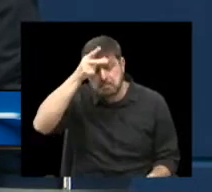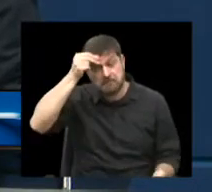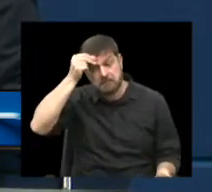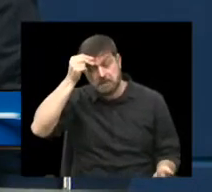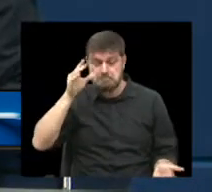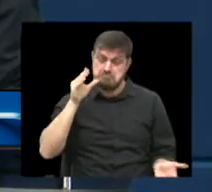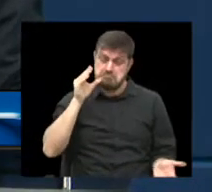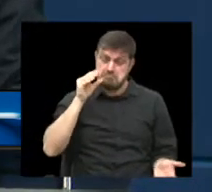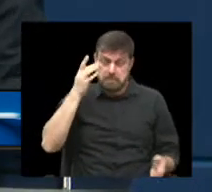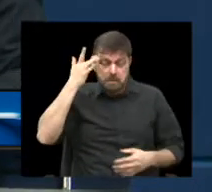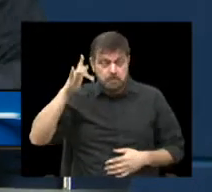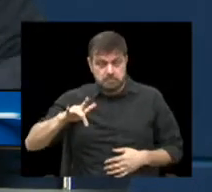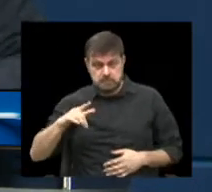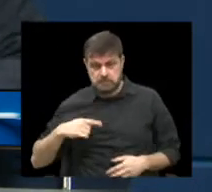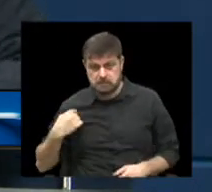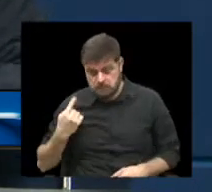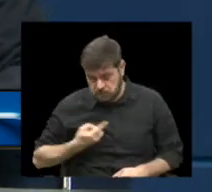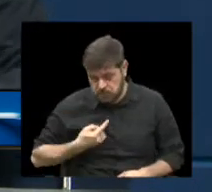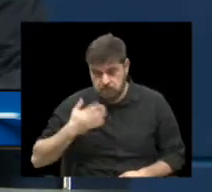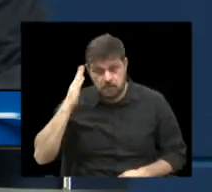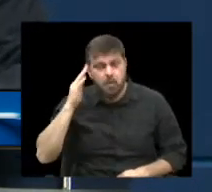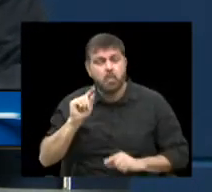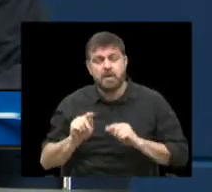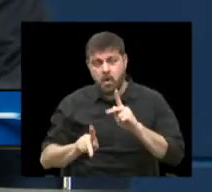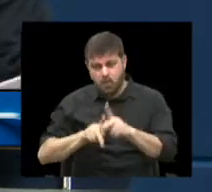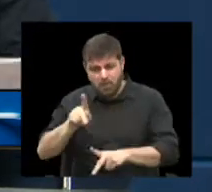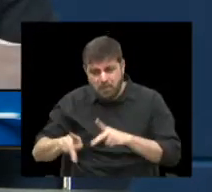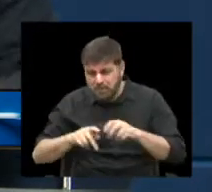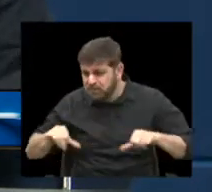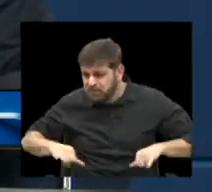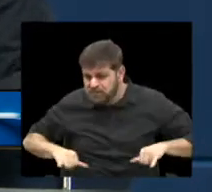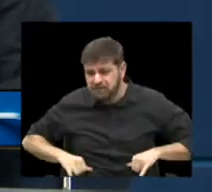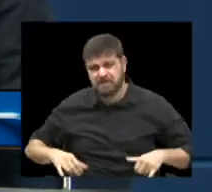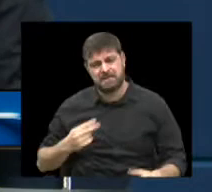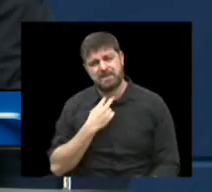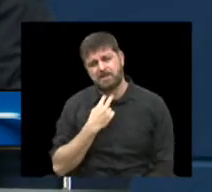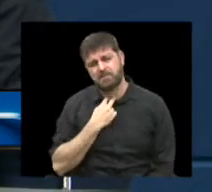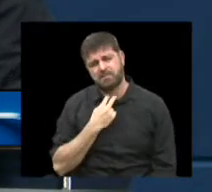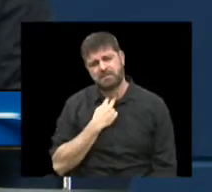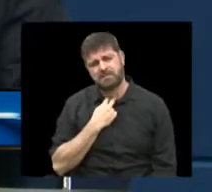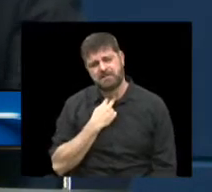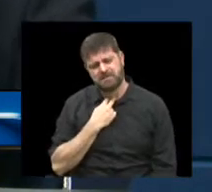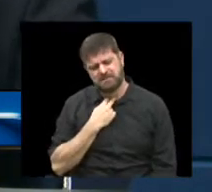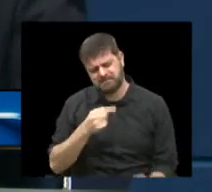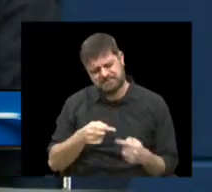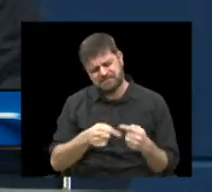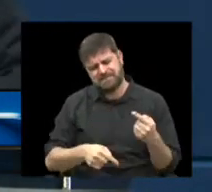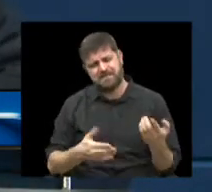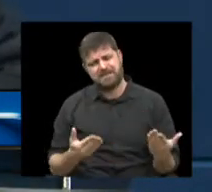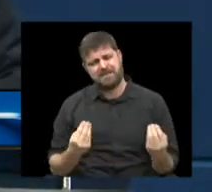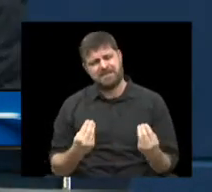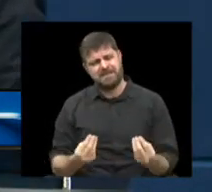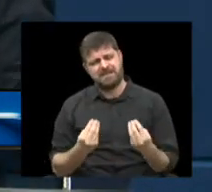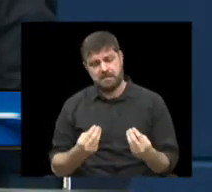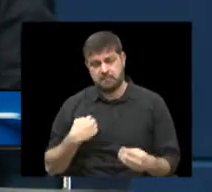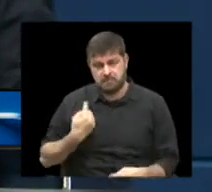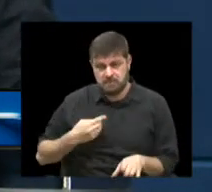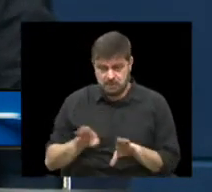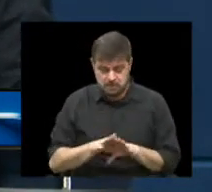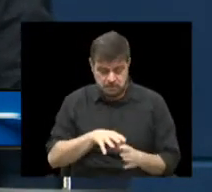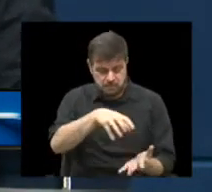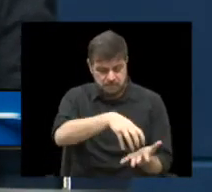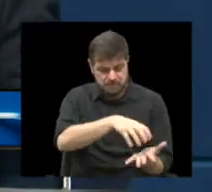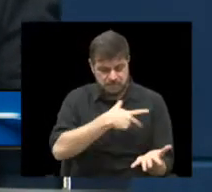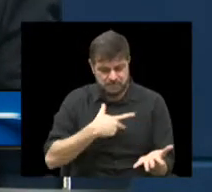sei. Eu só sei que a população não pode sofrer por esse desrespeito, senhor presidente. Falando ainda mais do Jardim Santa